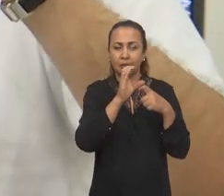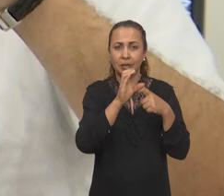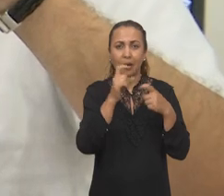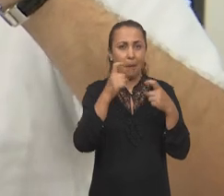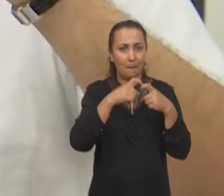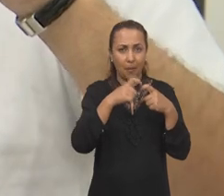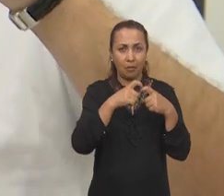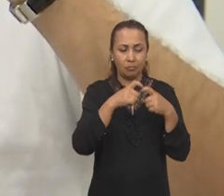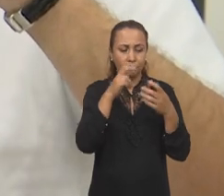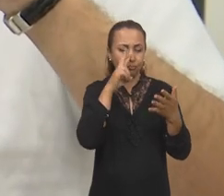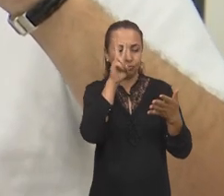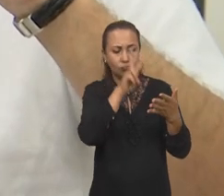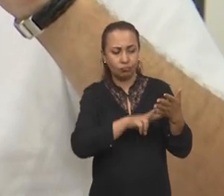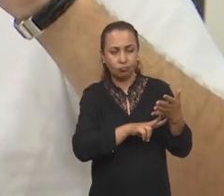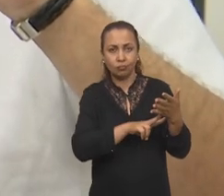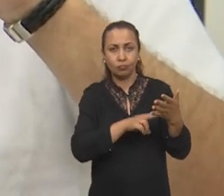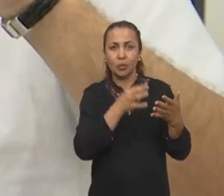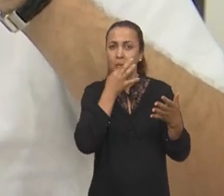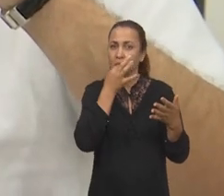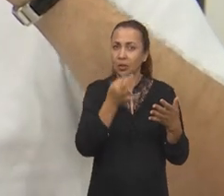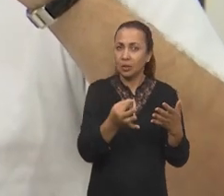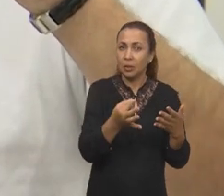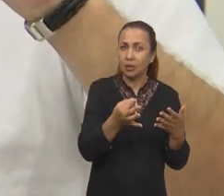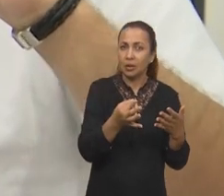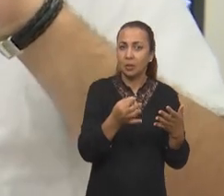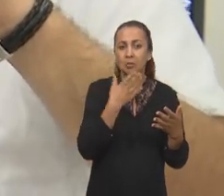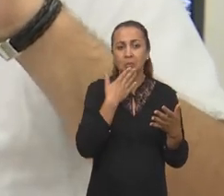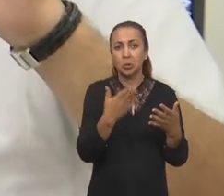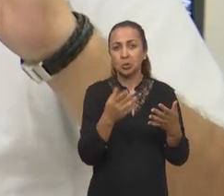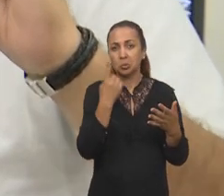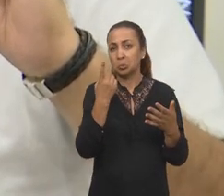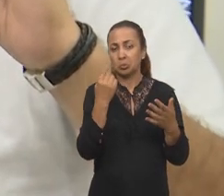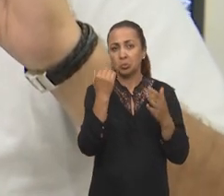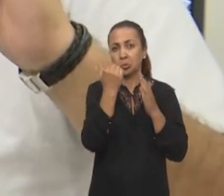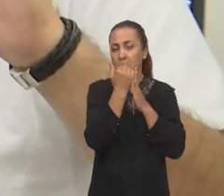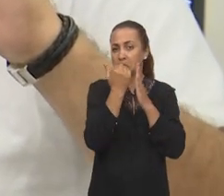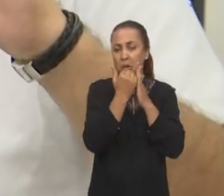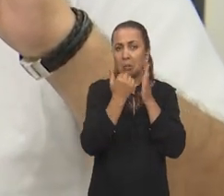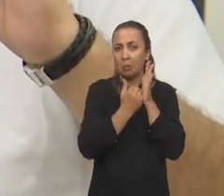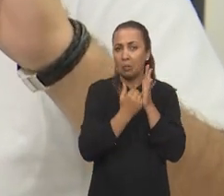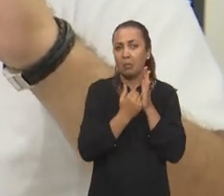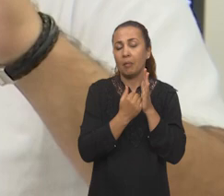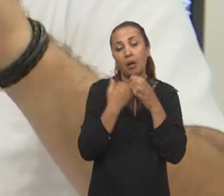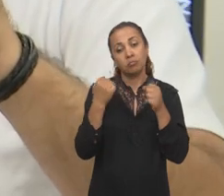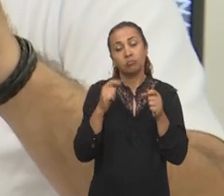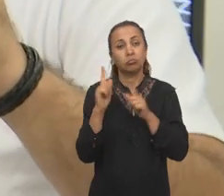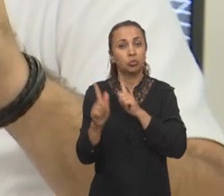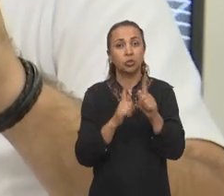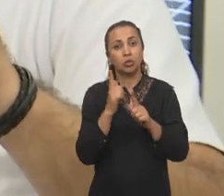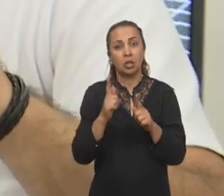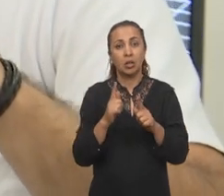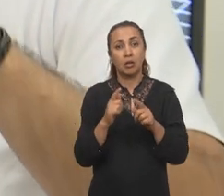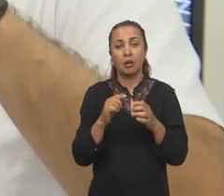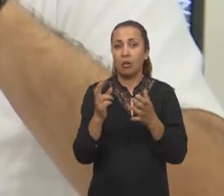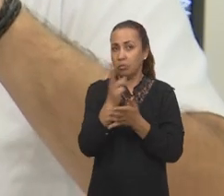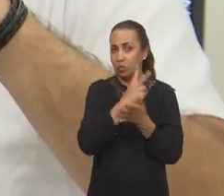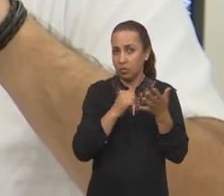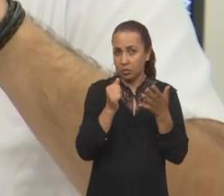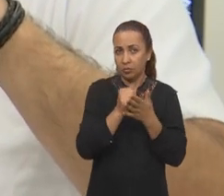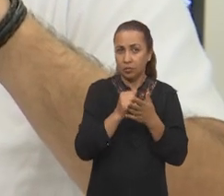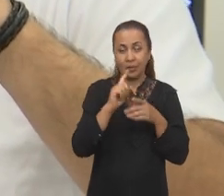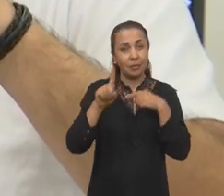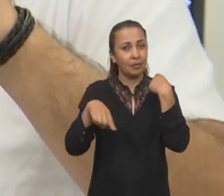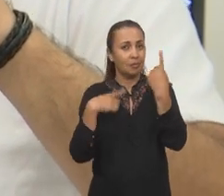Médica sugeriu uma um exame né que pudesse gerar essas imagens